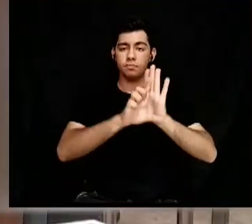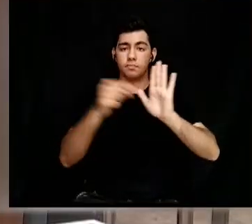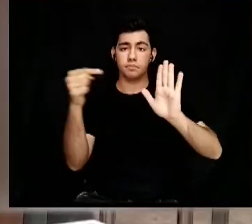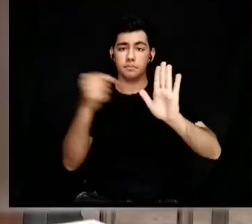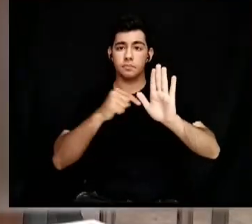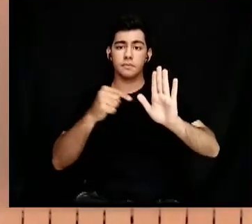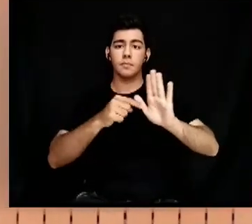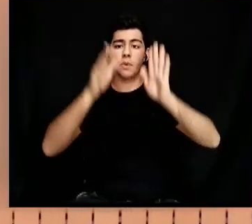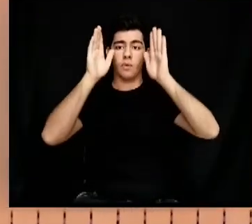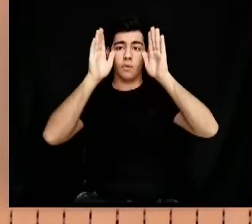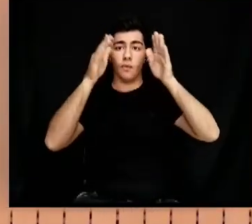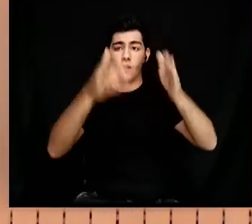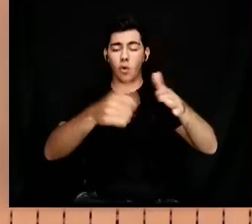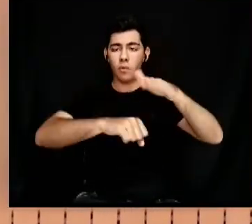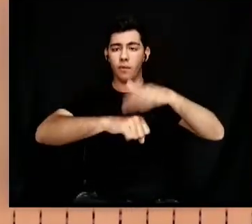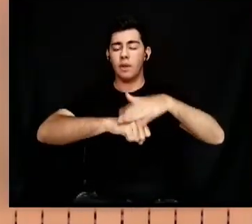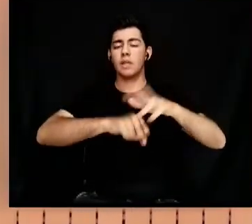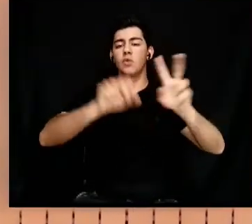isenção